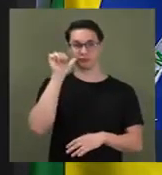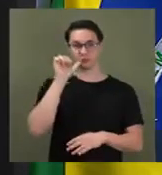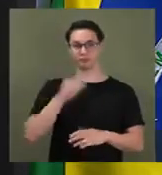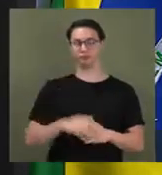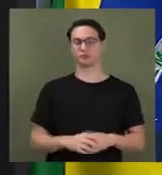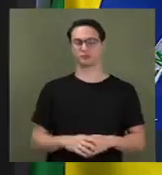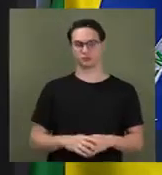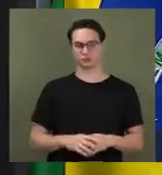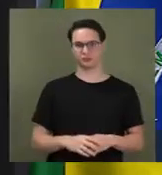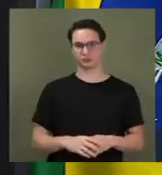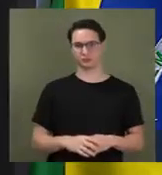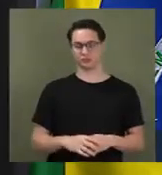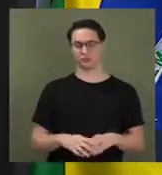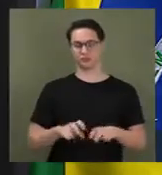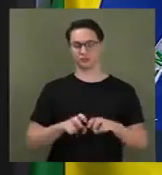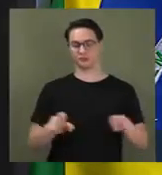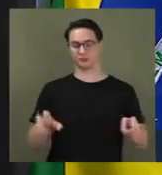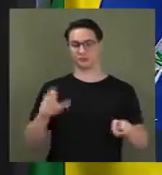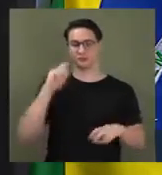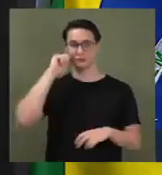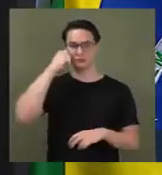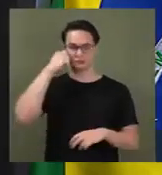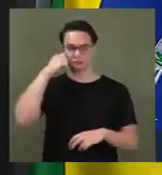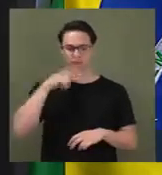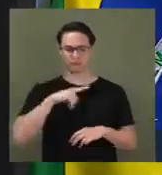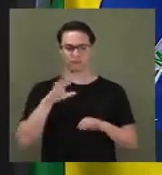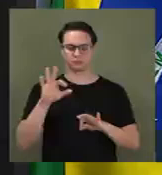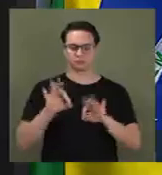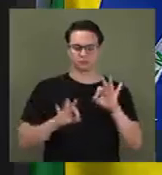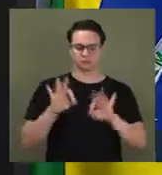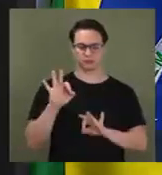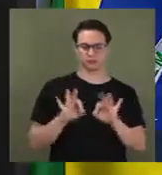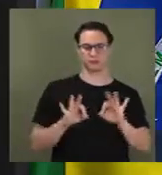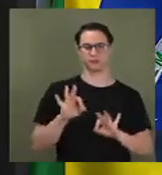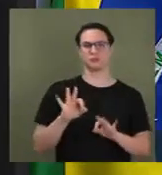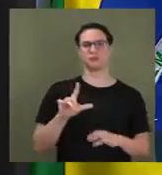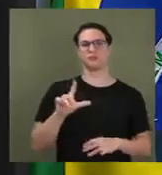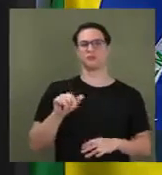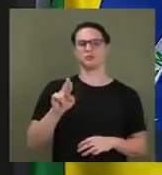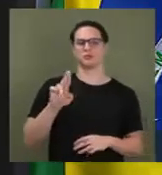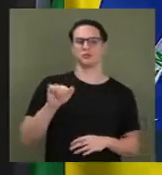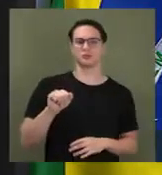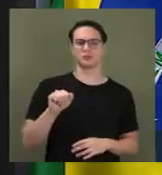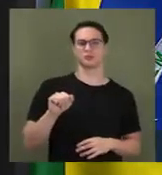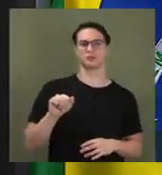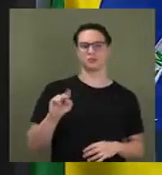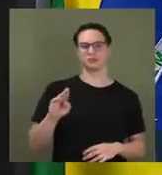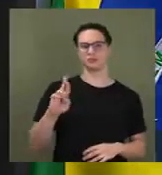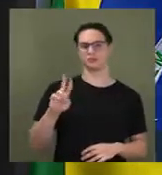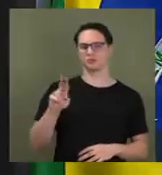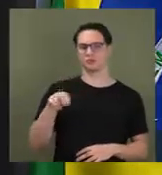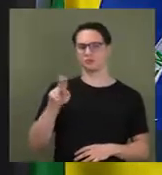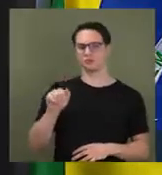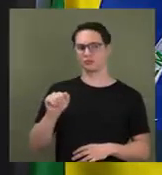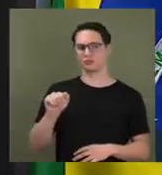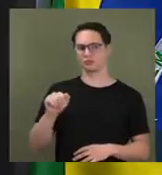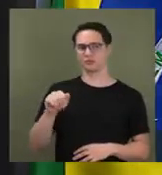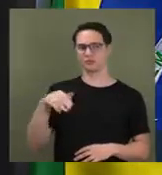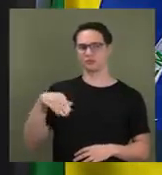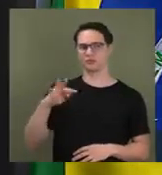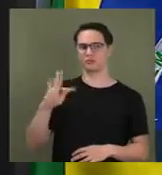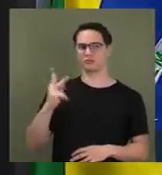estaduais. E a bancada negra foi formada por Laura Cito, Bruna Rodrigues e Matheus